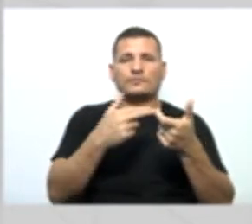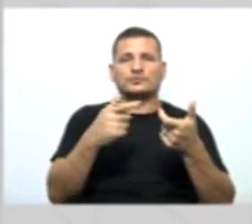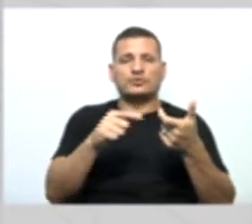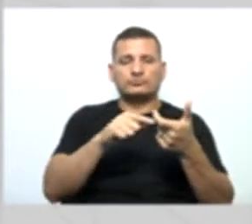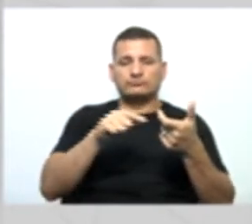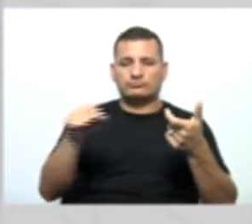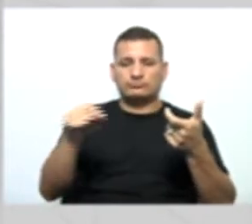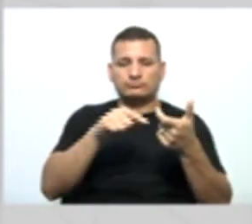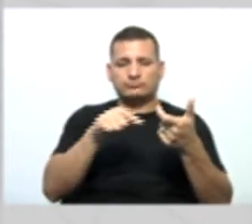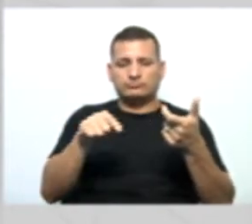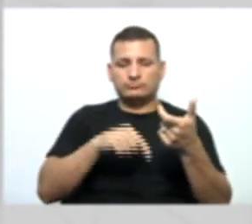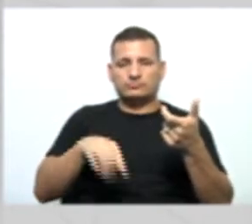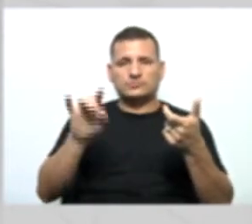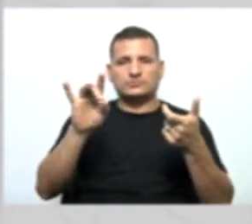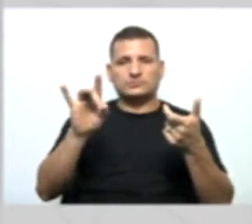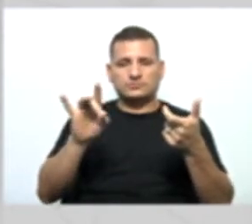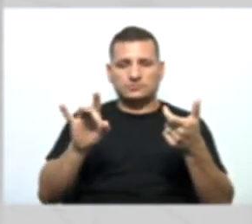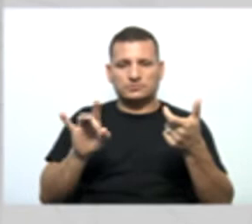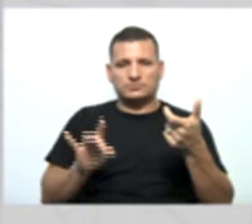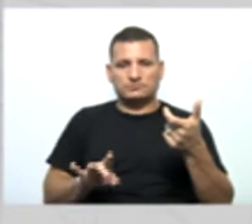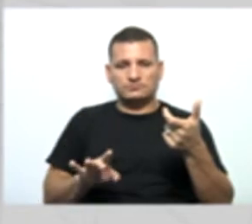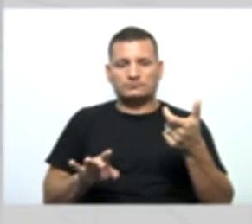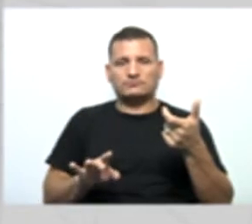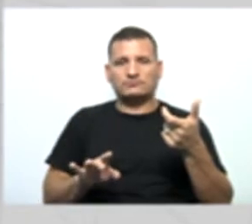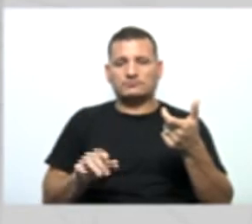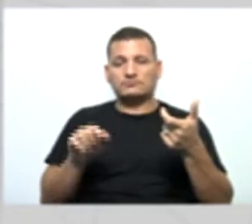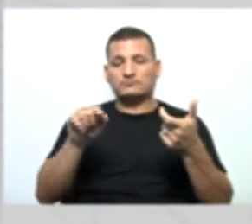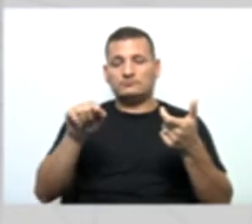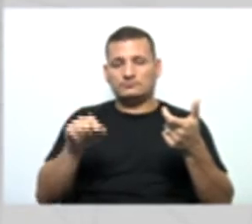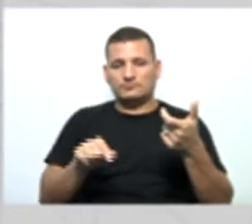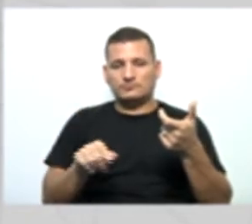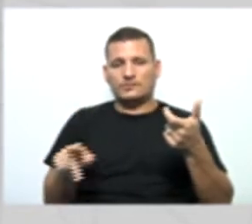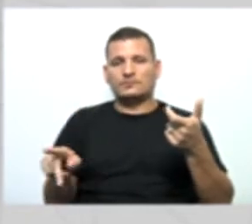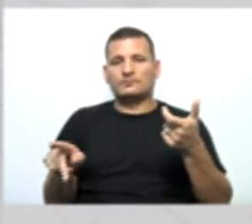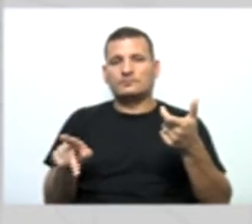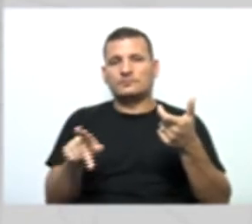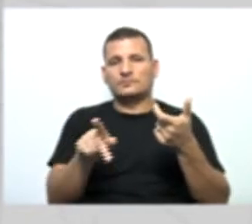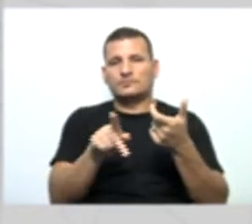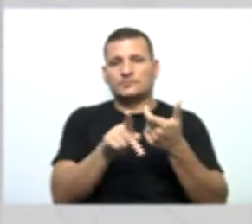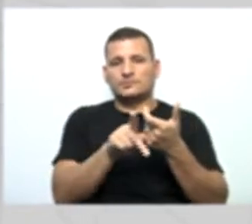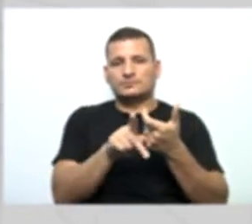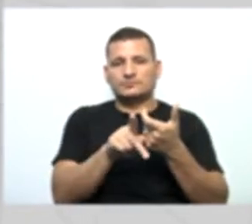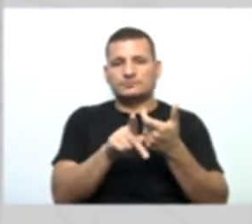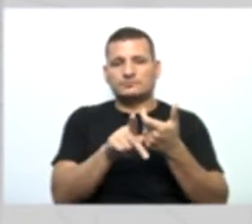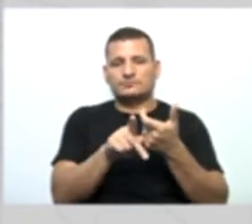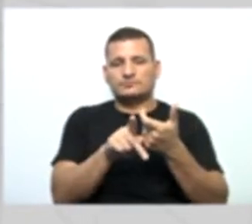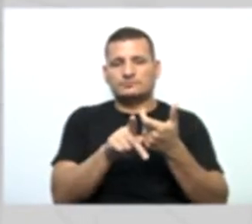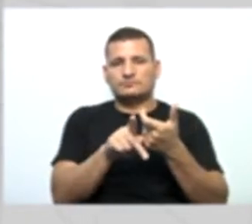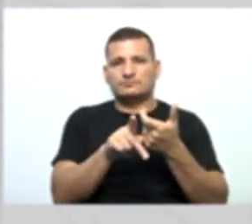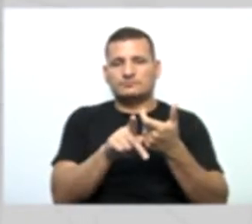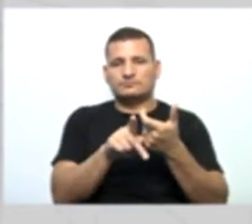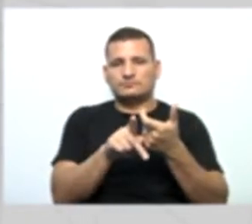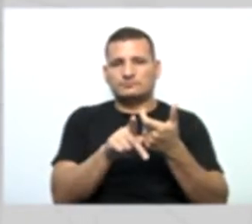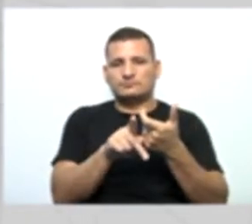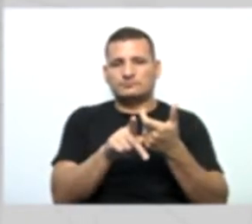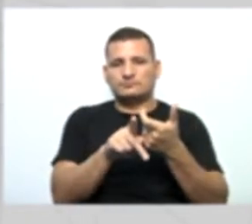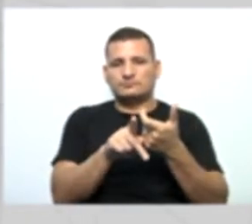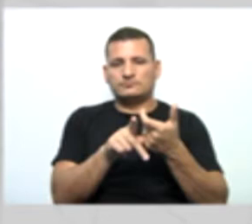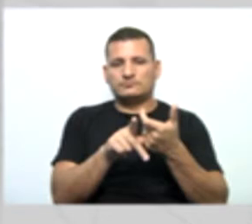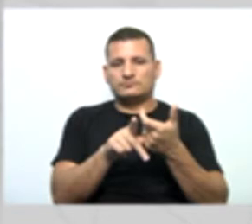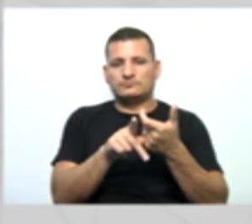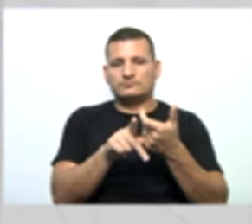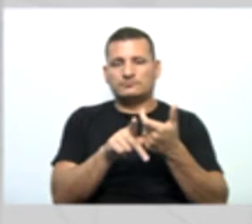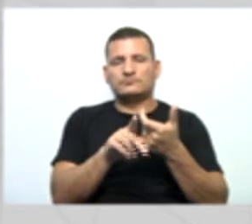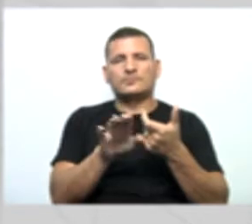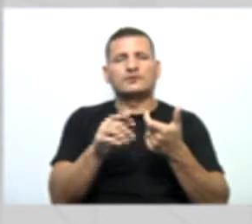pertencentes a um determinado conjunto. Qual conjunto? O conjunto dos objetos originados a partir dessa classe. E por que eles